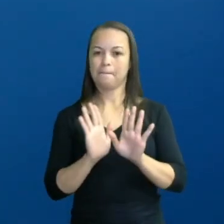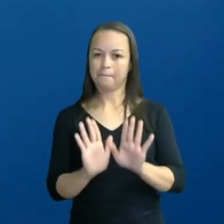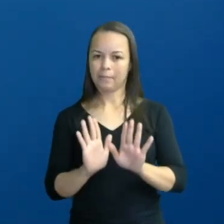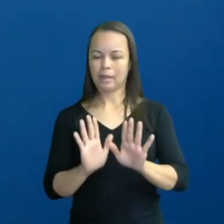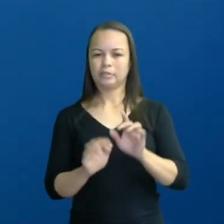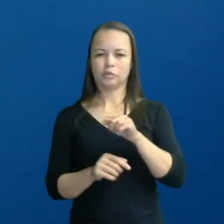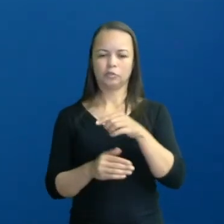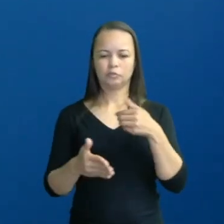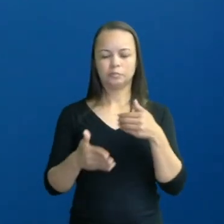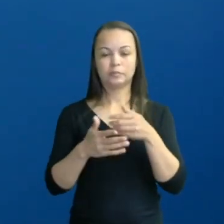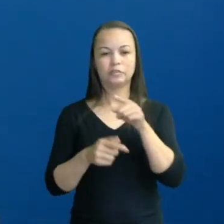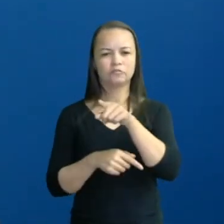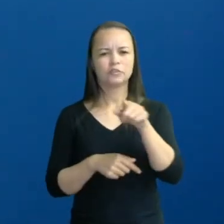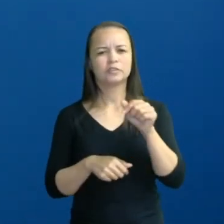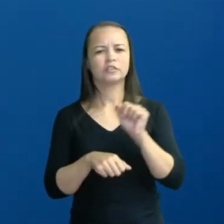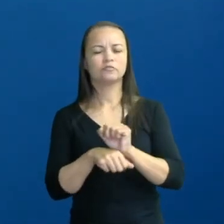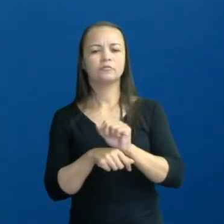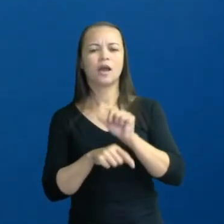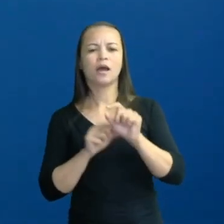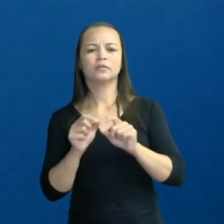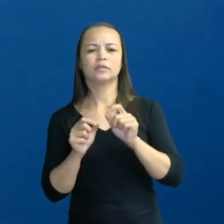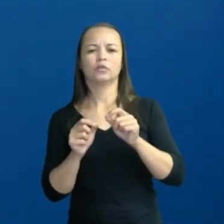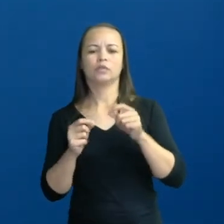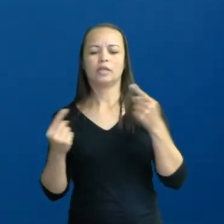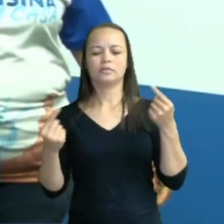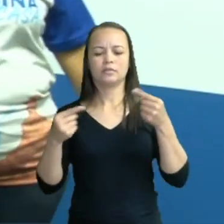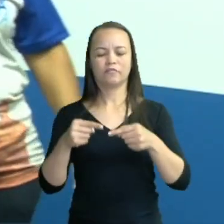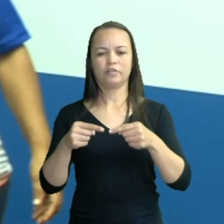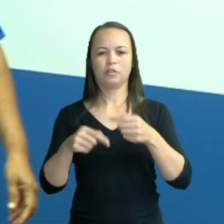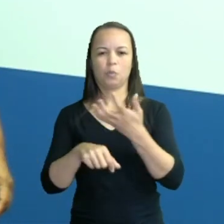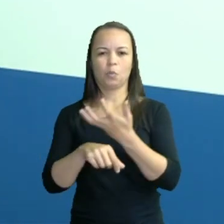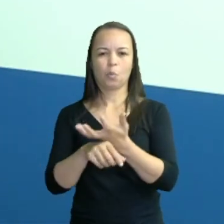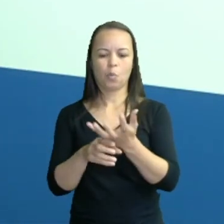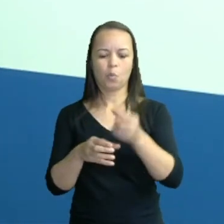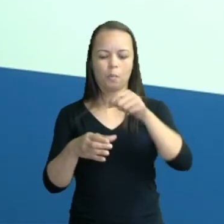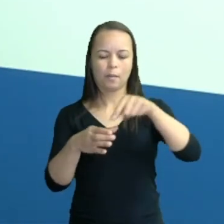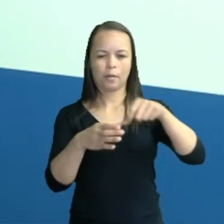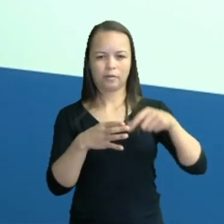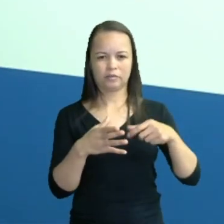espero que vocês façam principalmente o desafio da horta, tá certo? Foi